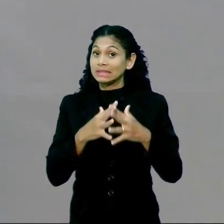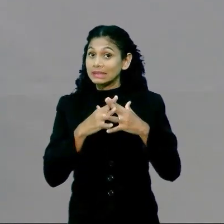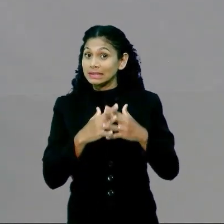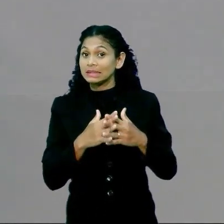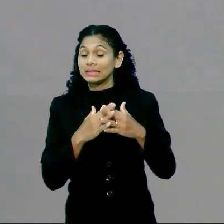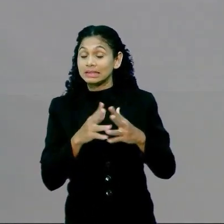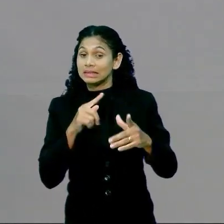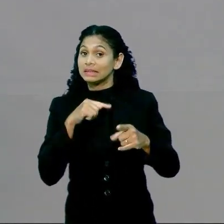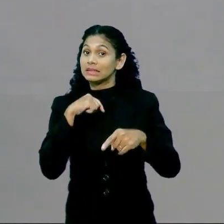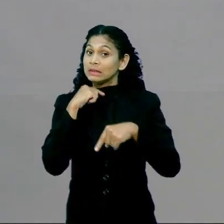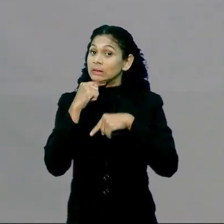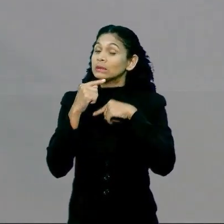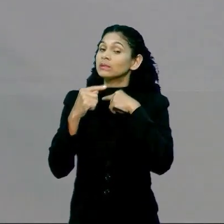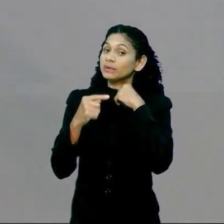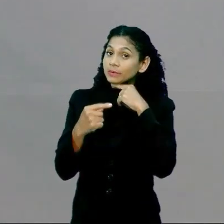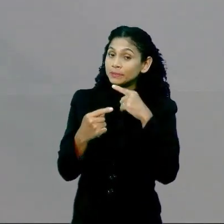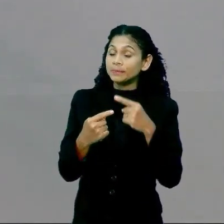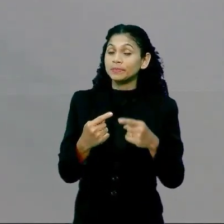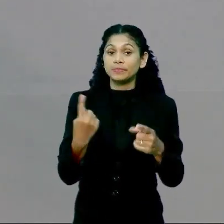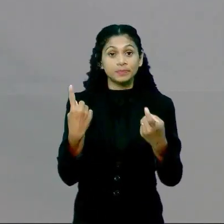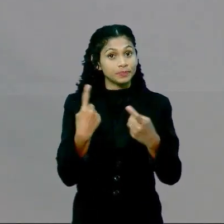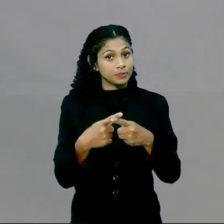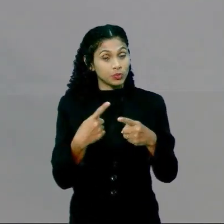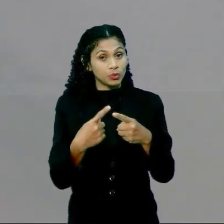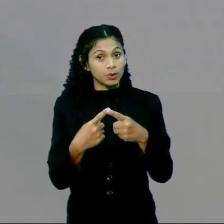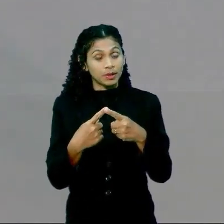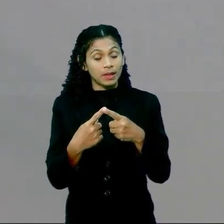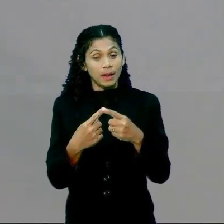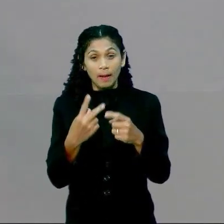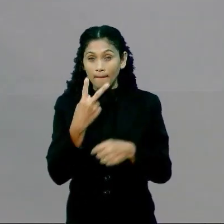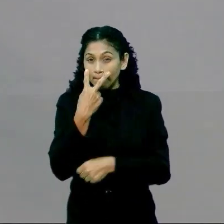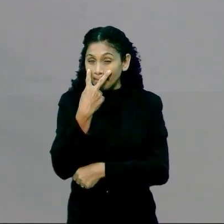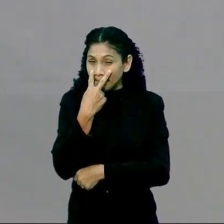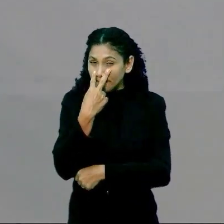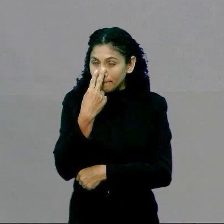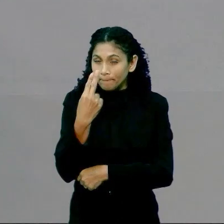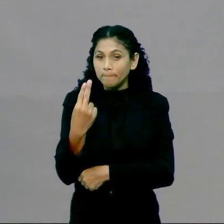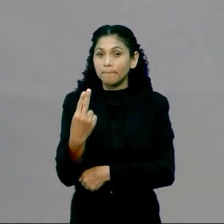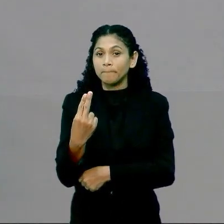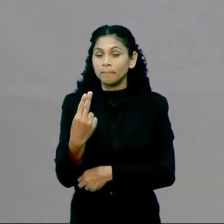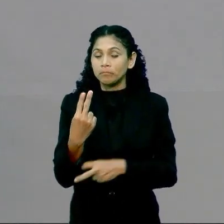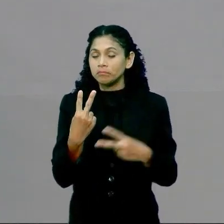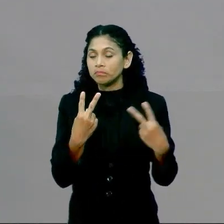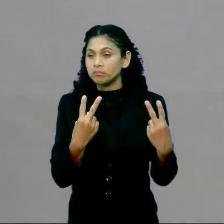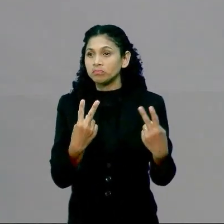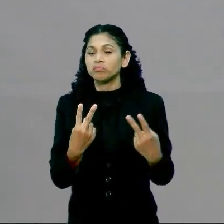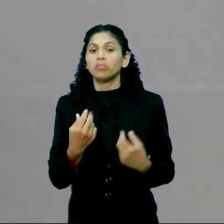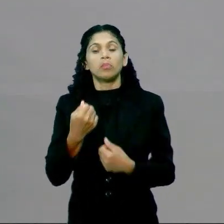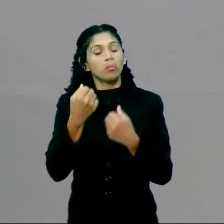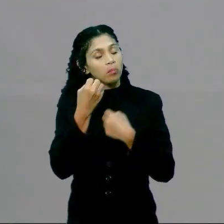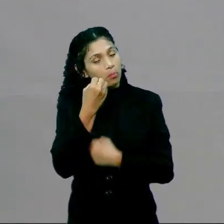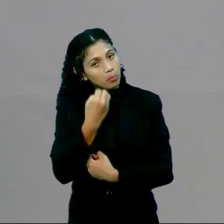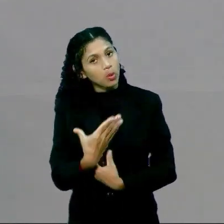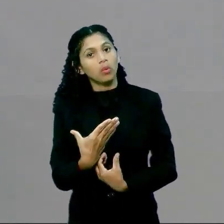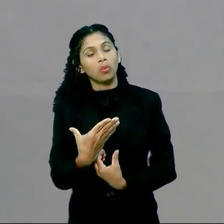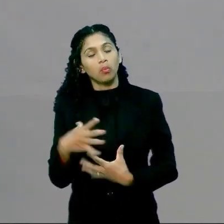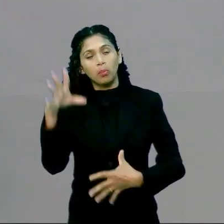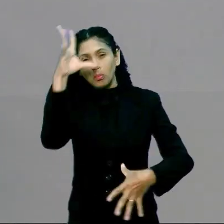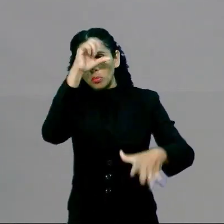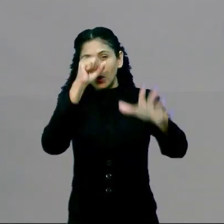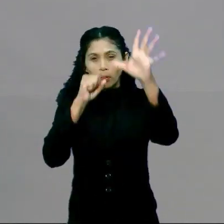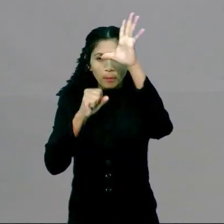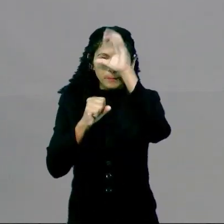galera, dúvida, né? Porque essas semelhanças, claro que elas corroboram para a aprendizagem, mas elas